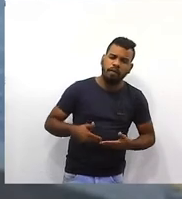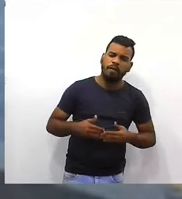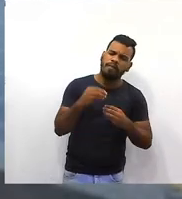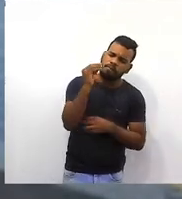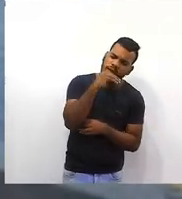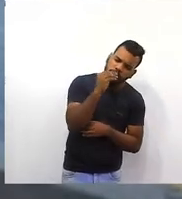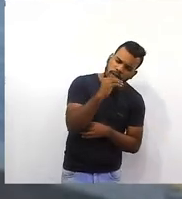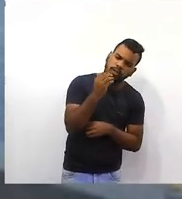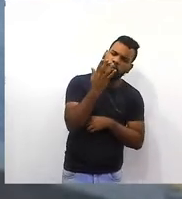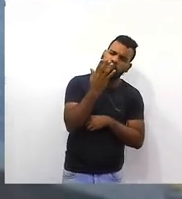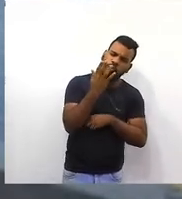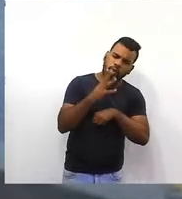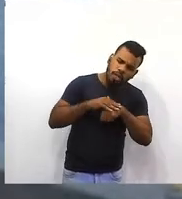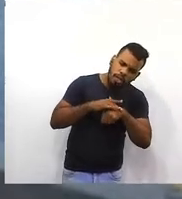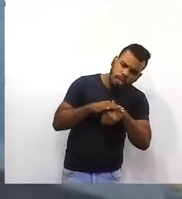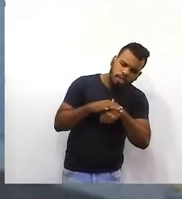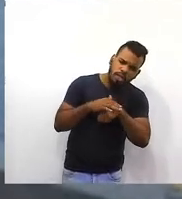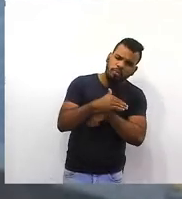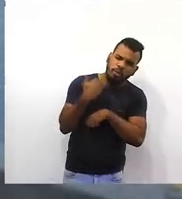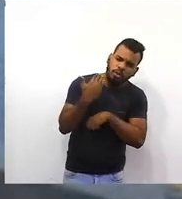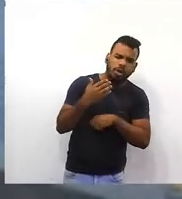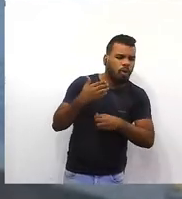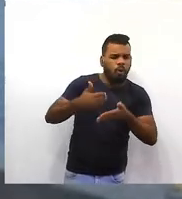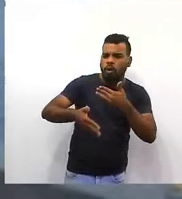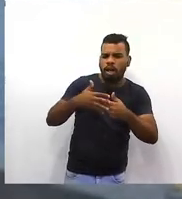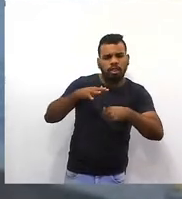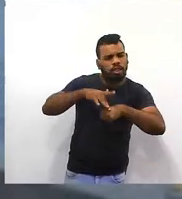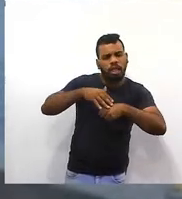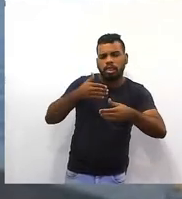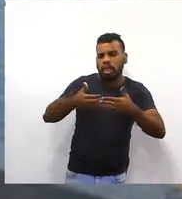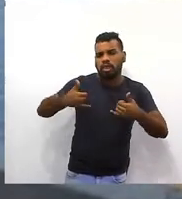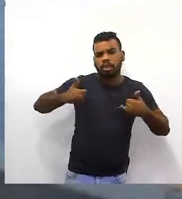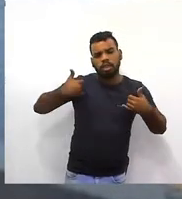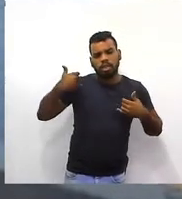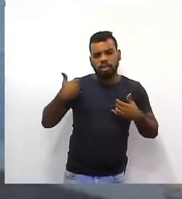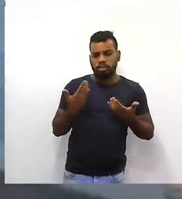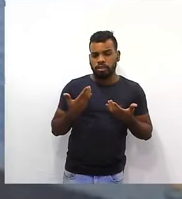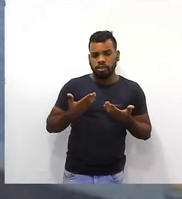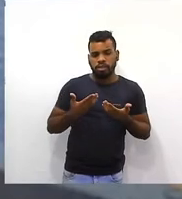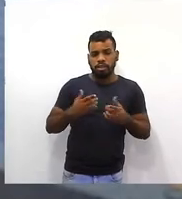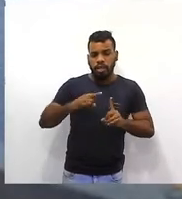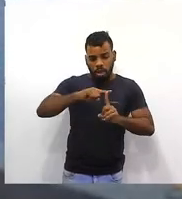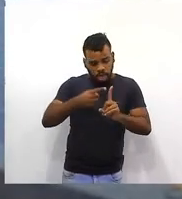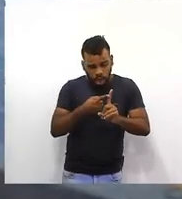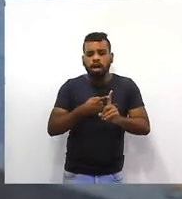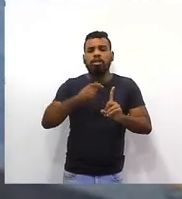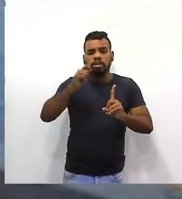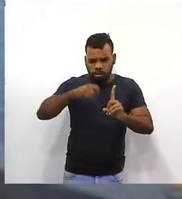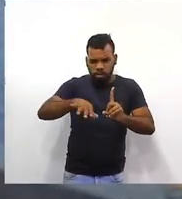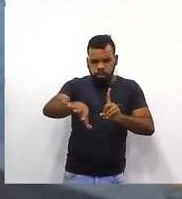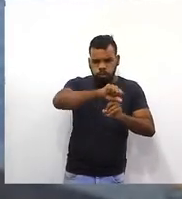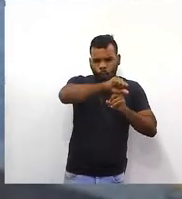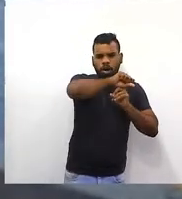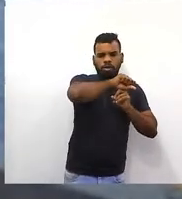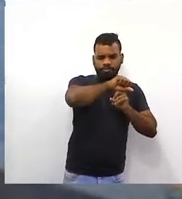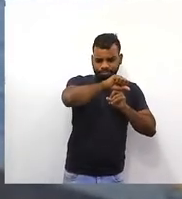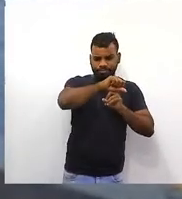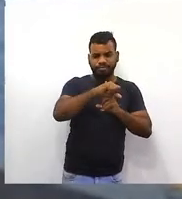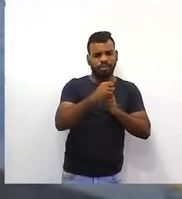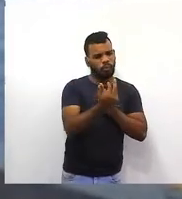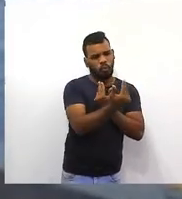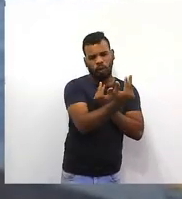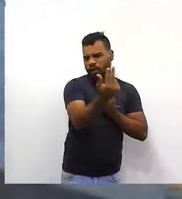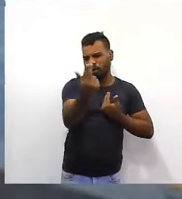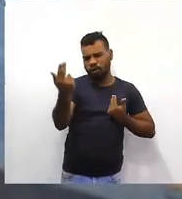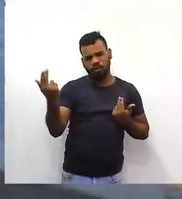é que a morte severina ataca em qualquer idade, e até gente não nascida. Somos muitos severinos, iguais em